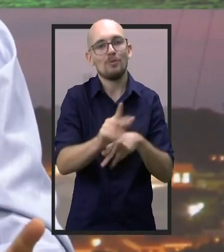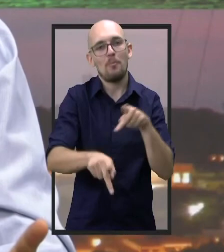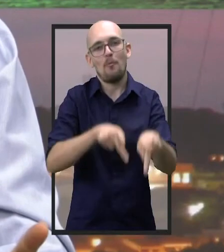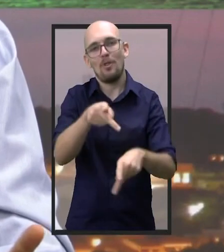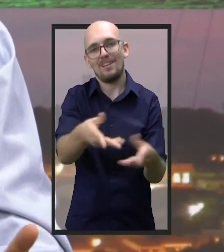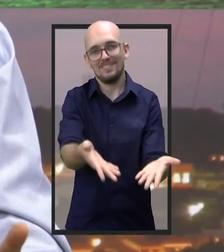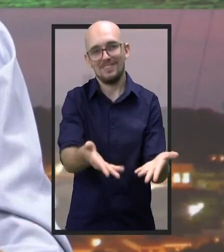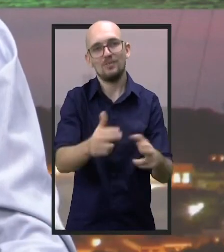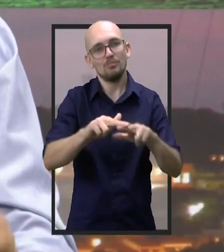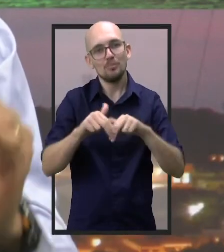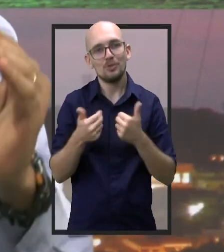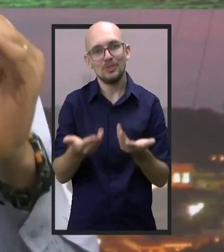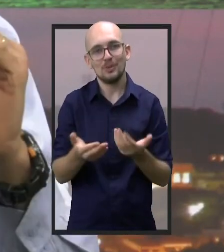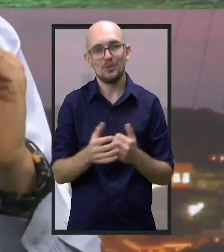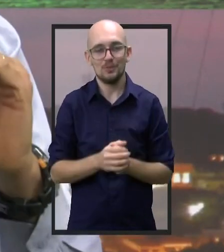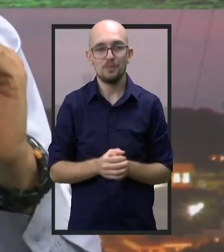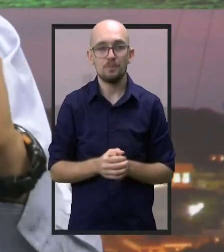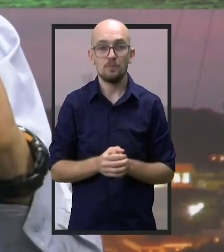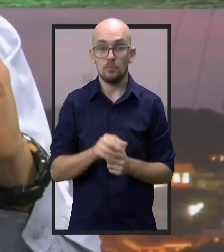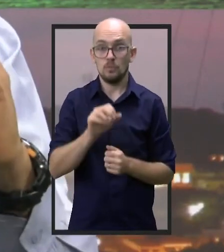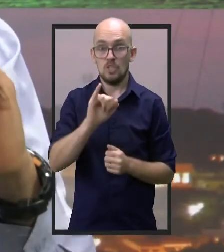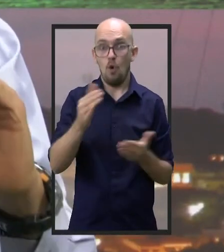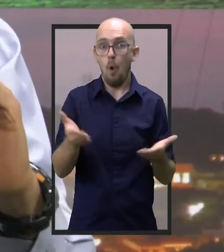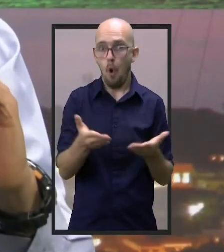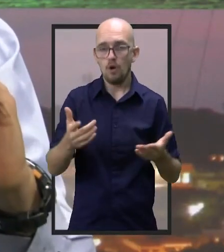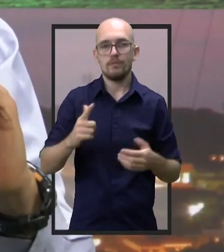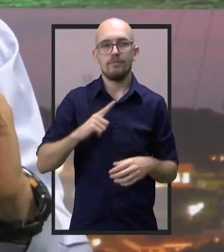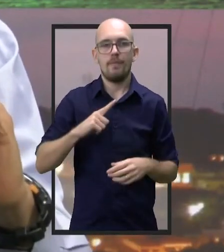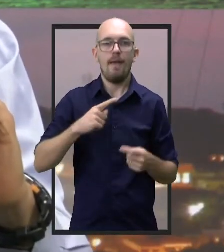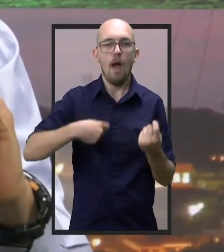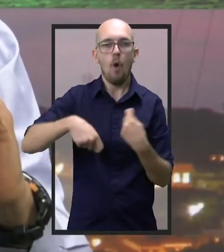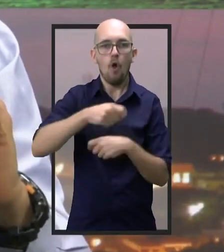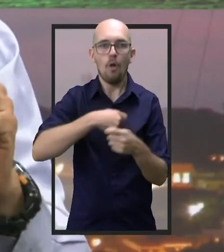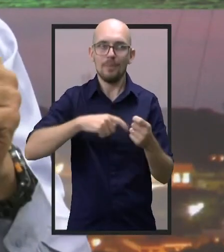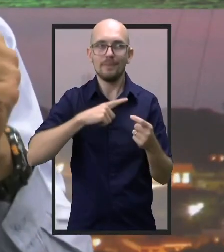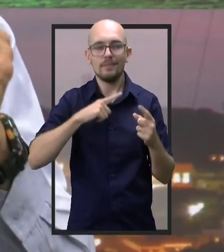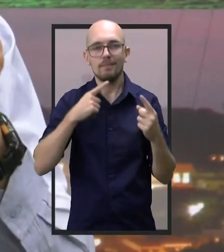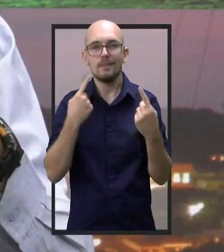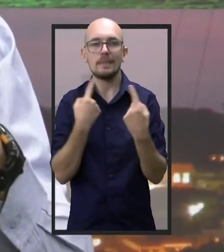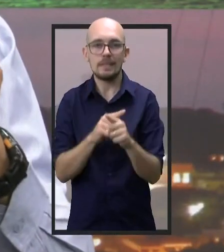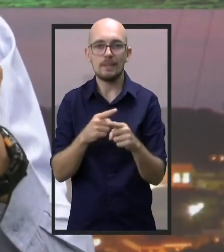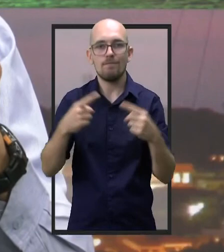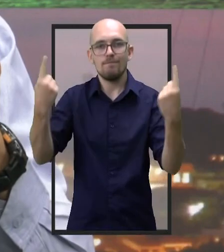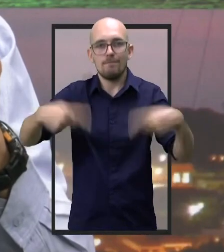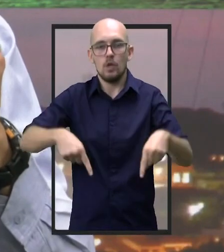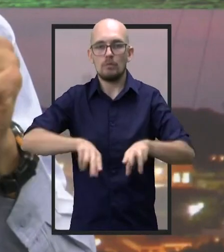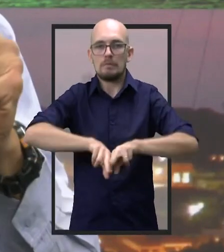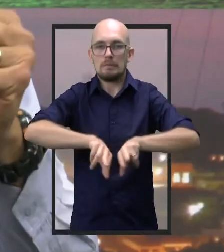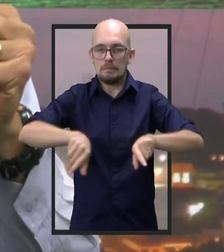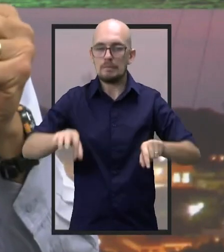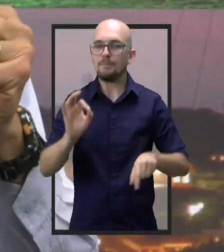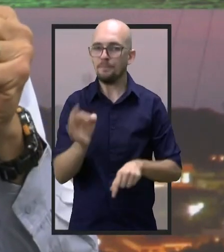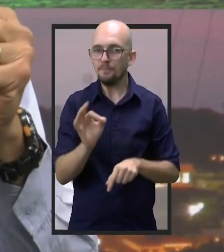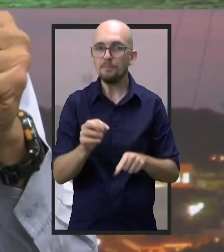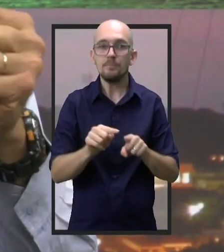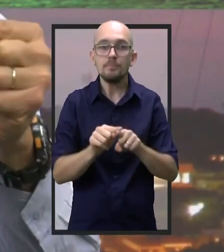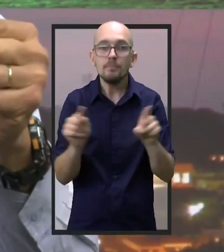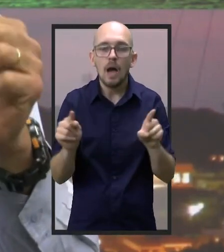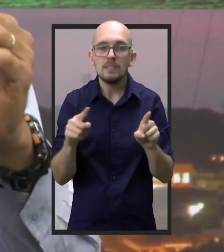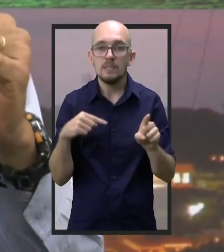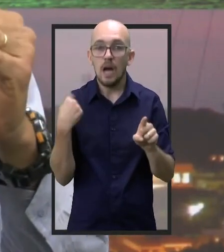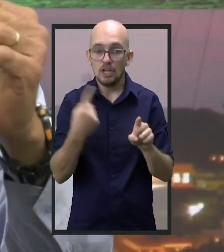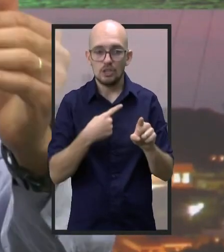Esse é o contexto. Se hoje a economia está tendo desafios, Mas a nossa